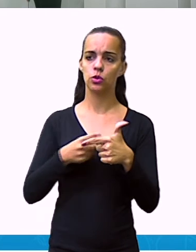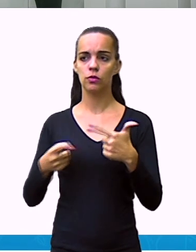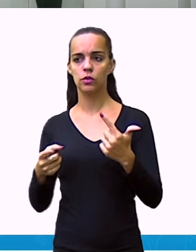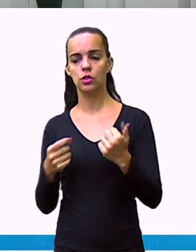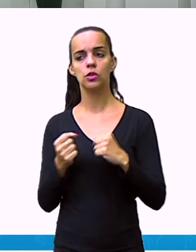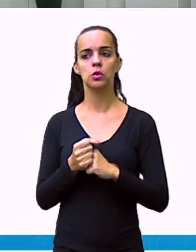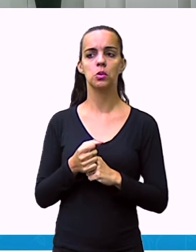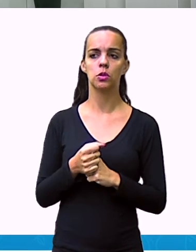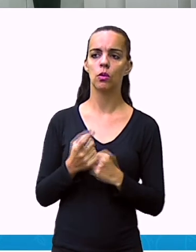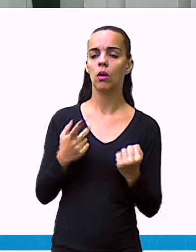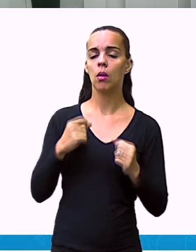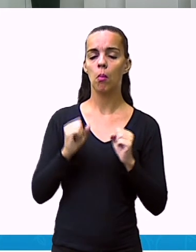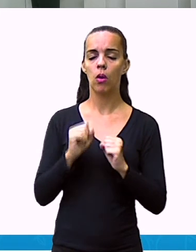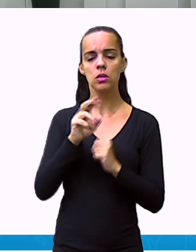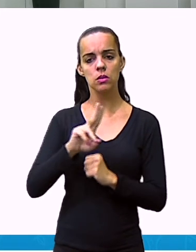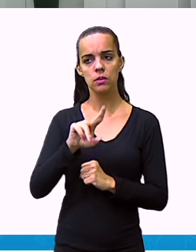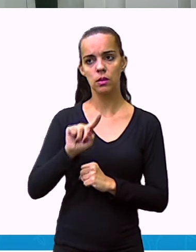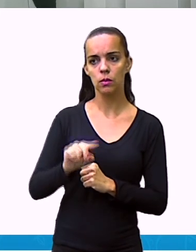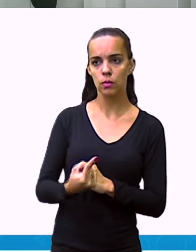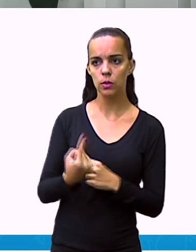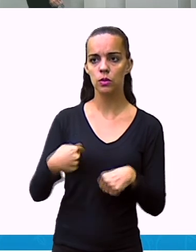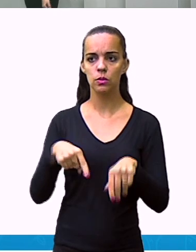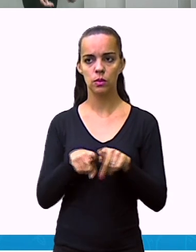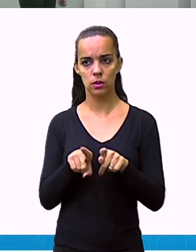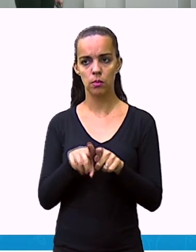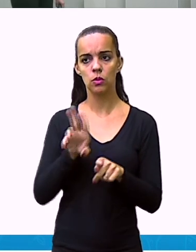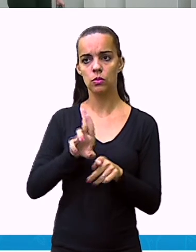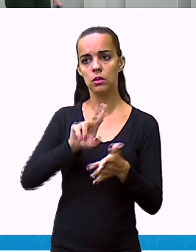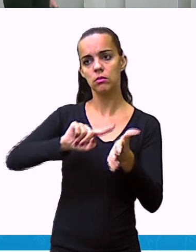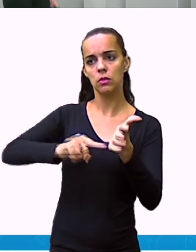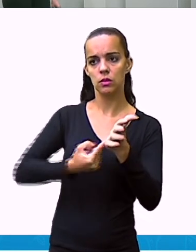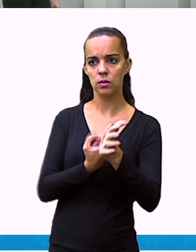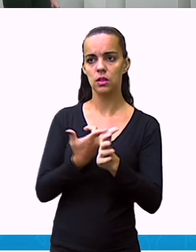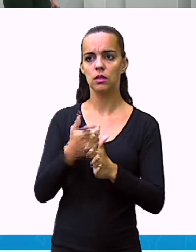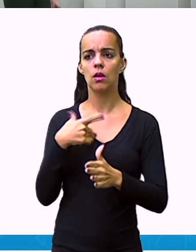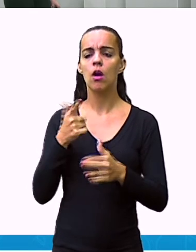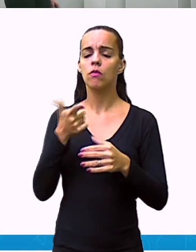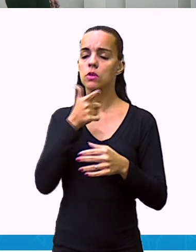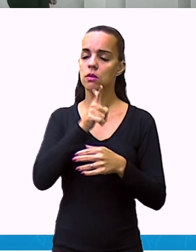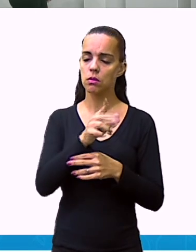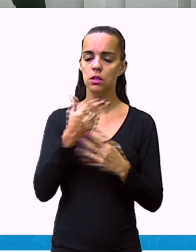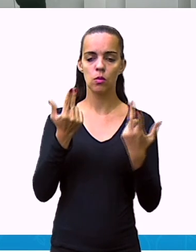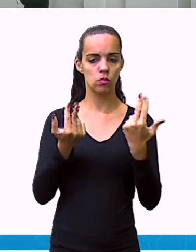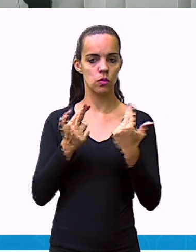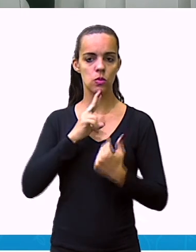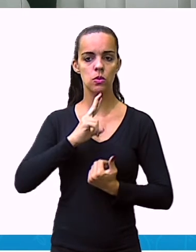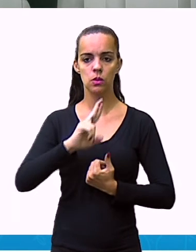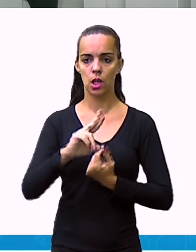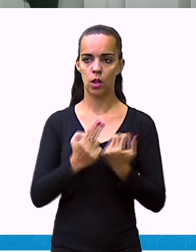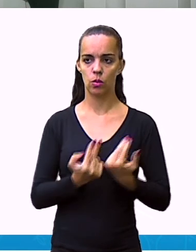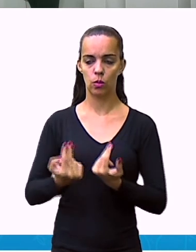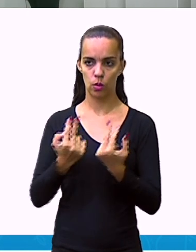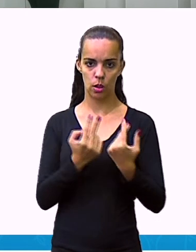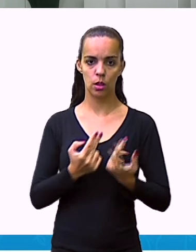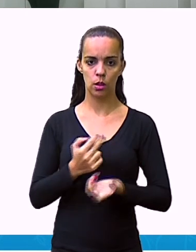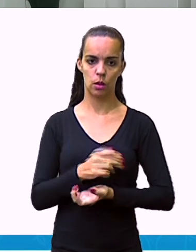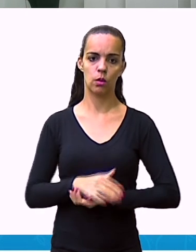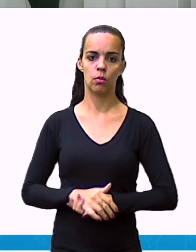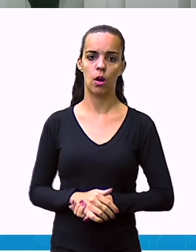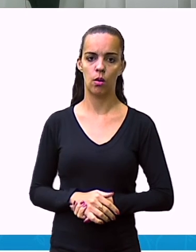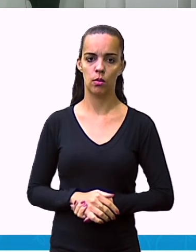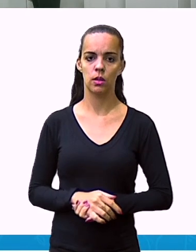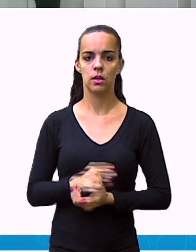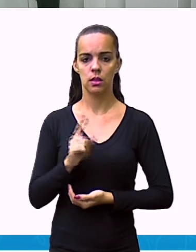1000 aqui no caso por mil ou andando quase com a, você vai chegar no mesmo resultado mas como eu